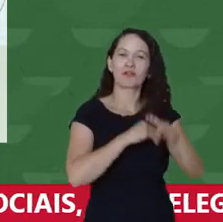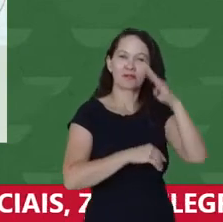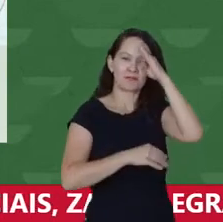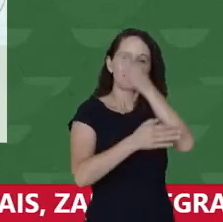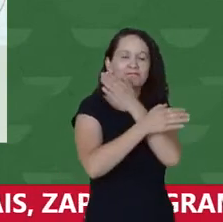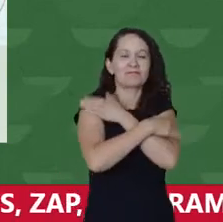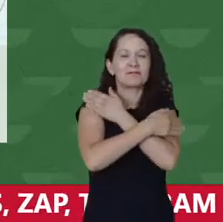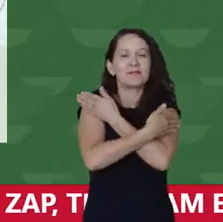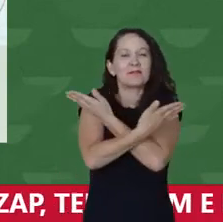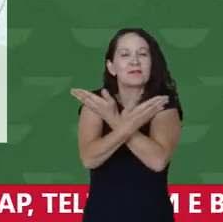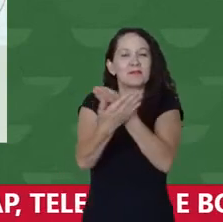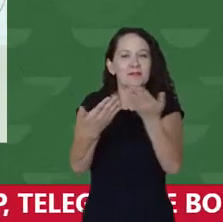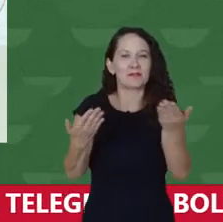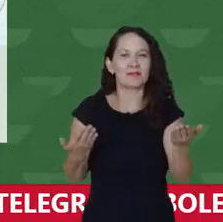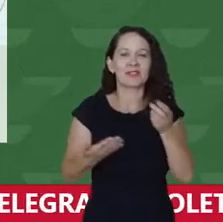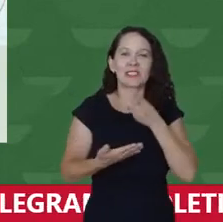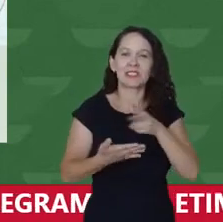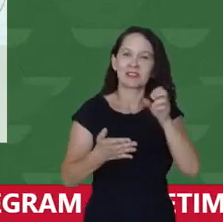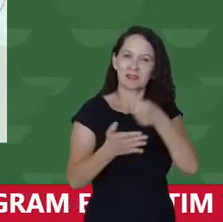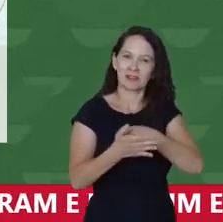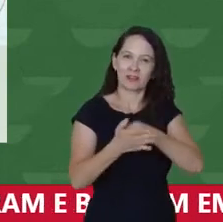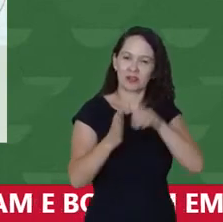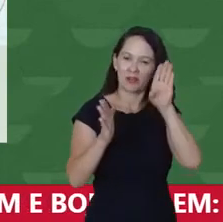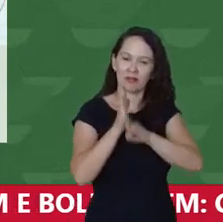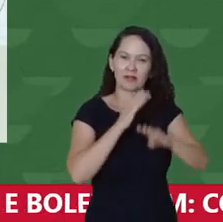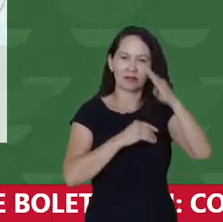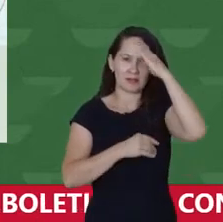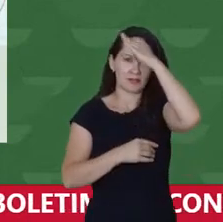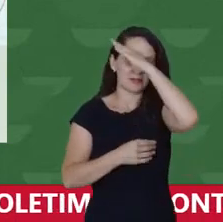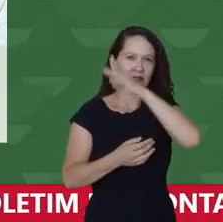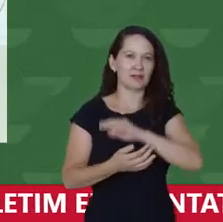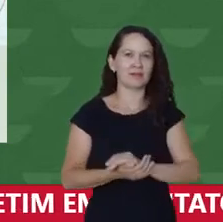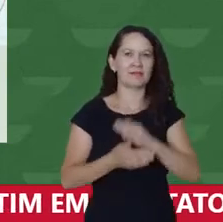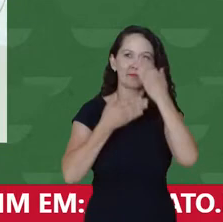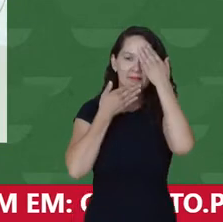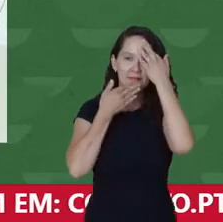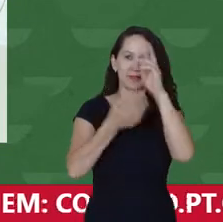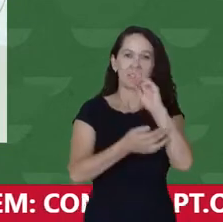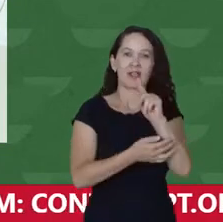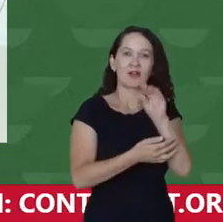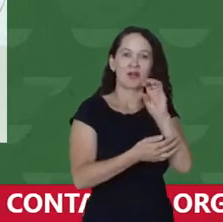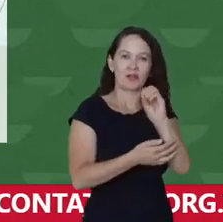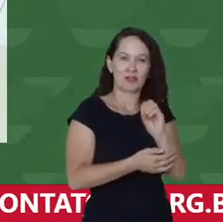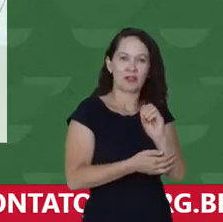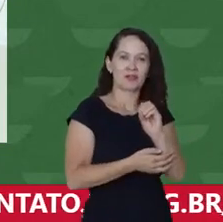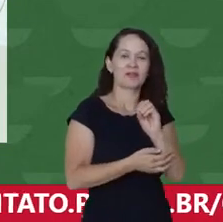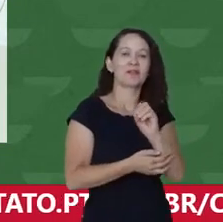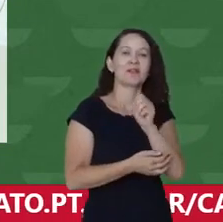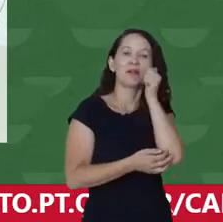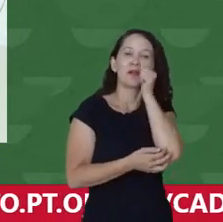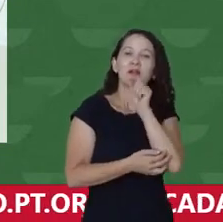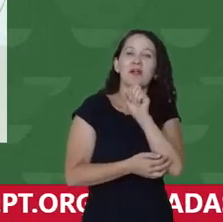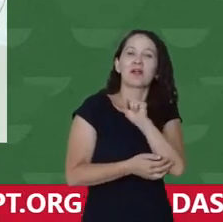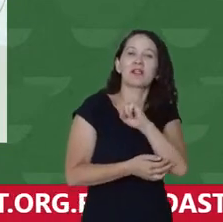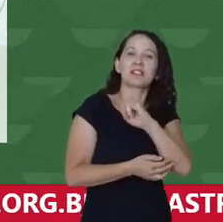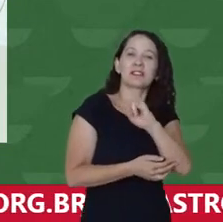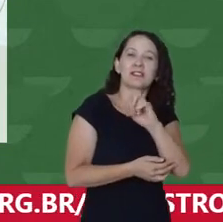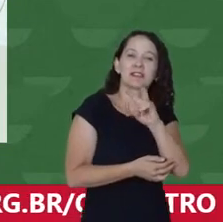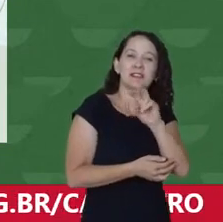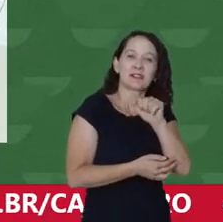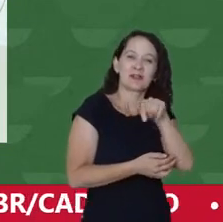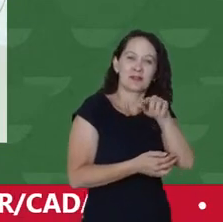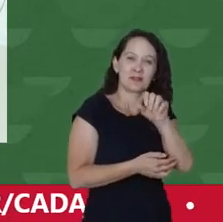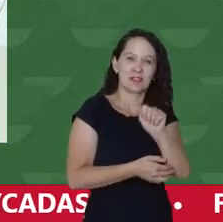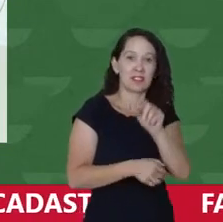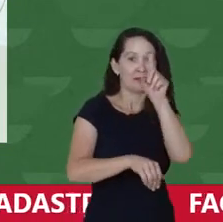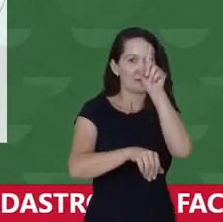Grande abraço a todos e todas. Sempre na luta, fora Bolsonaro. Obrigado, Rogério. Silvana Piroli, que é